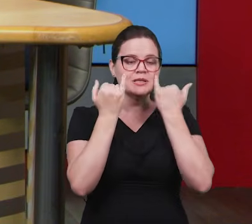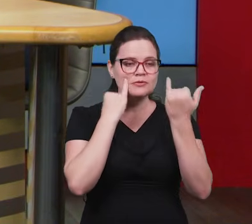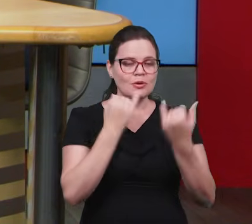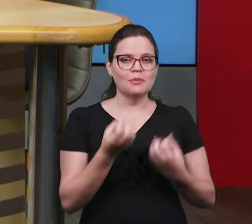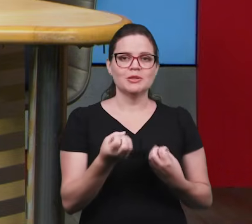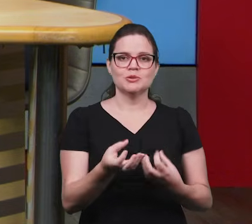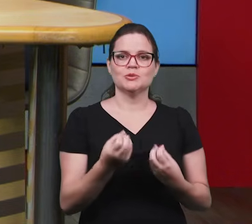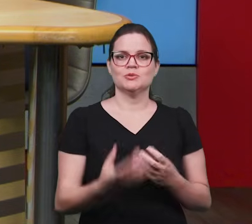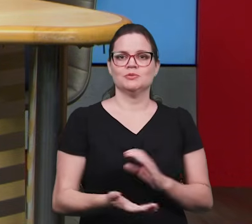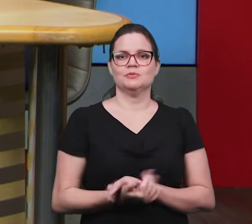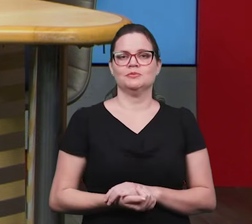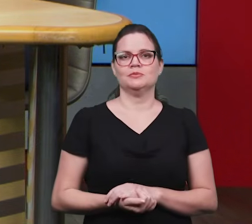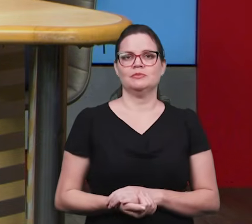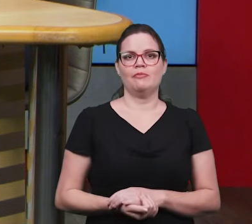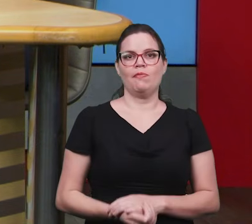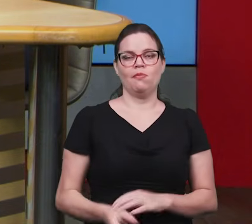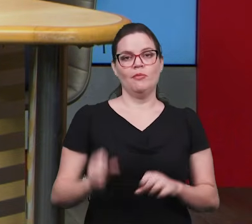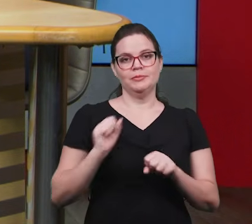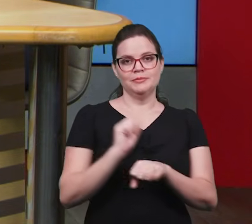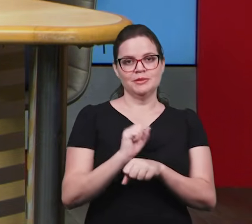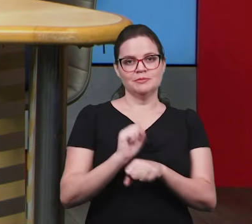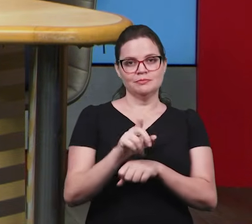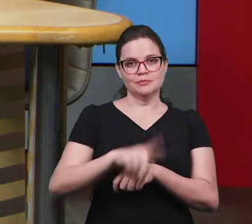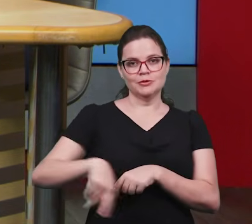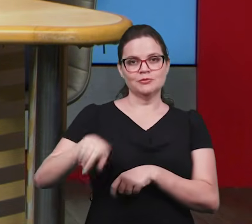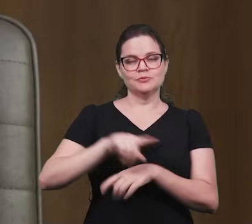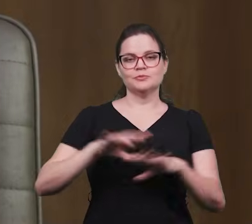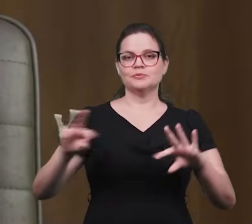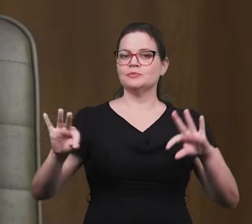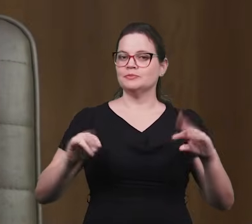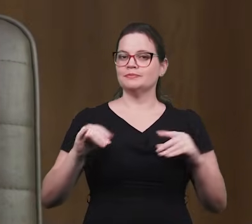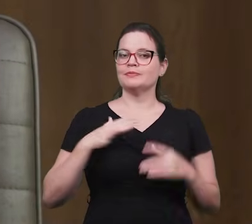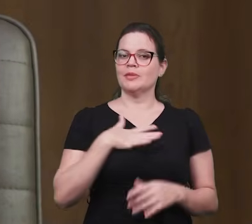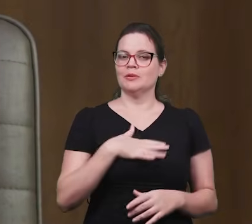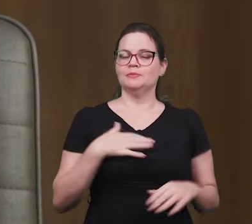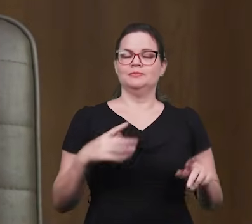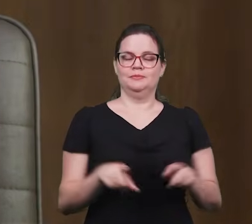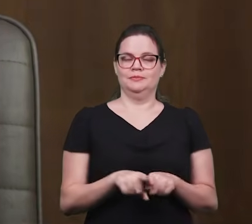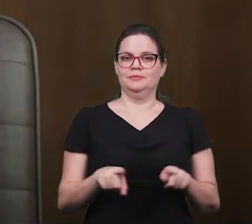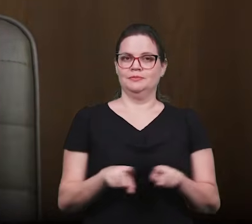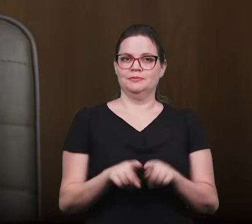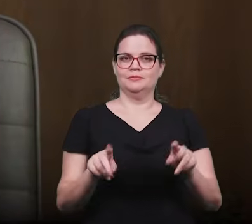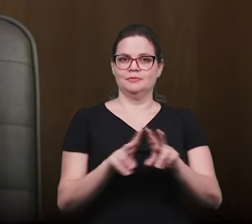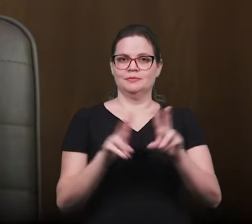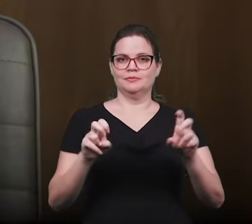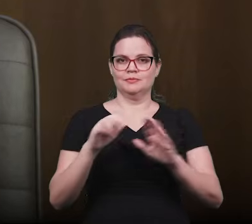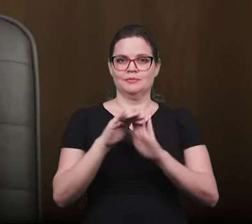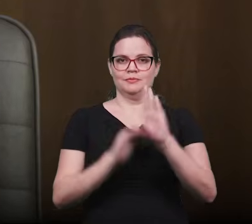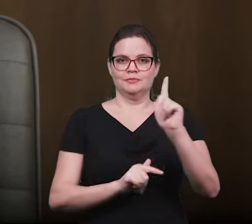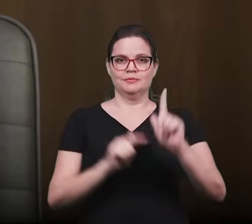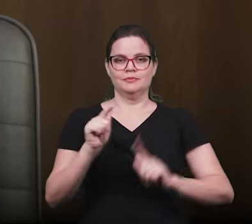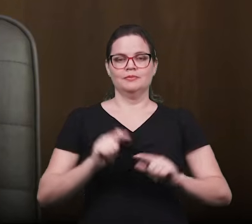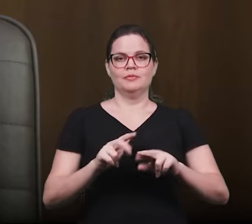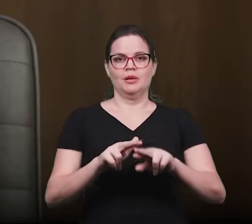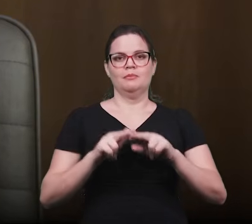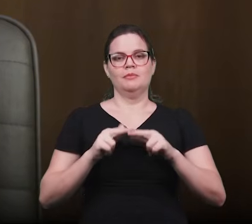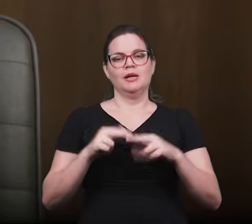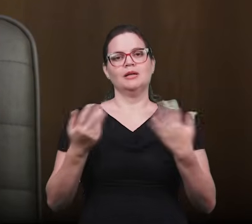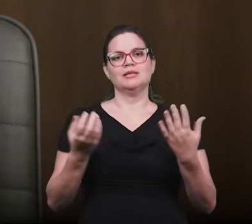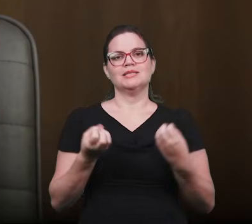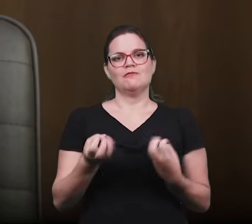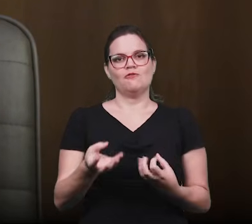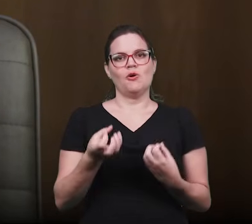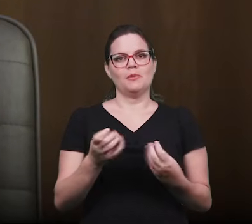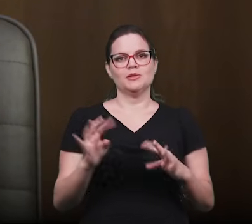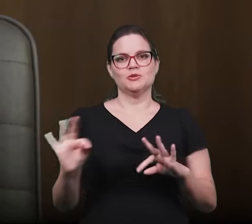nos traz aqui. Né? Espero que todos, né, tenham gostado deste programa, pelas